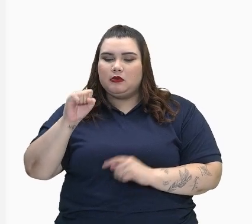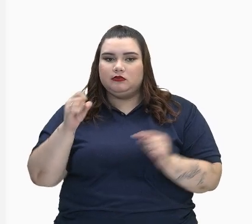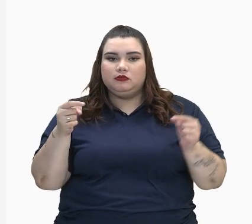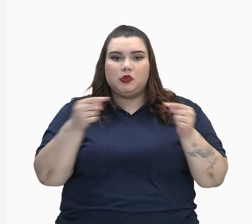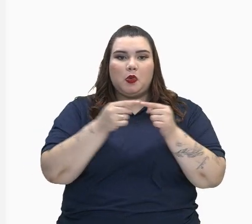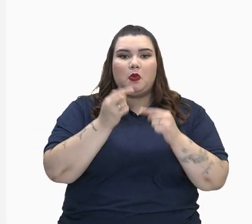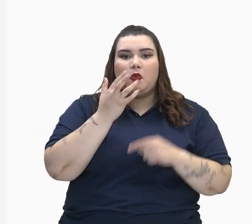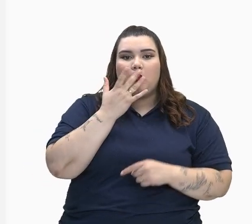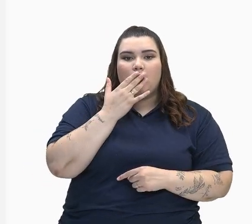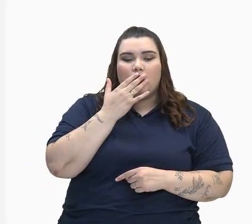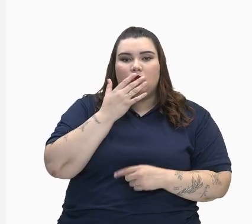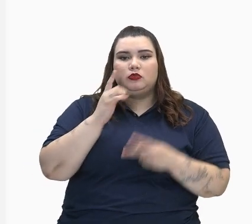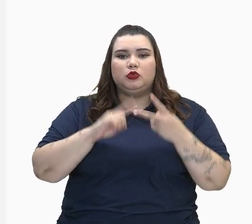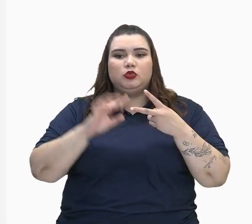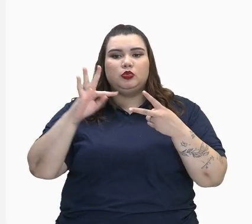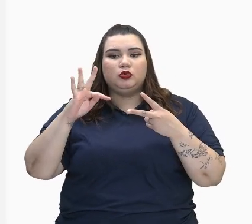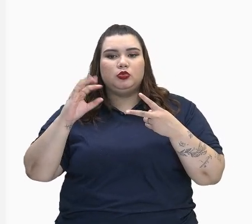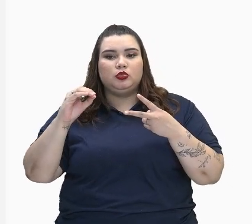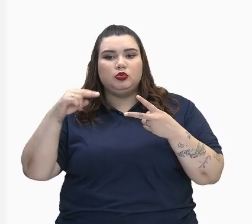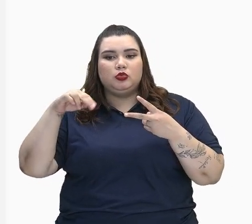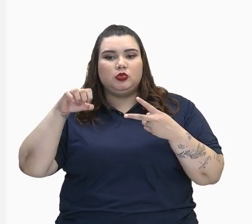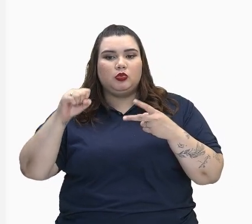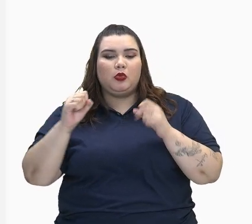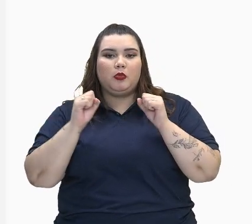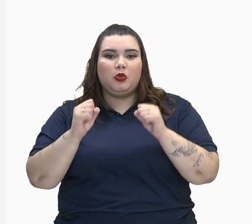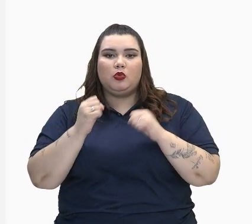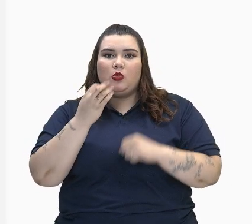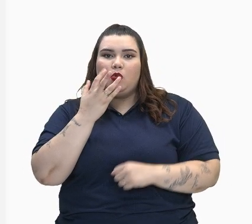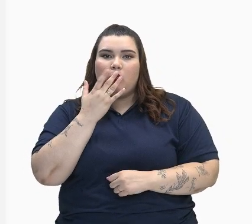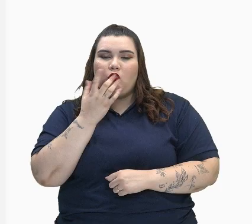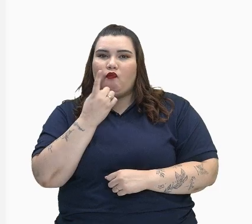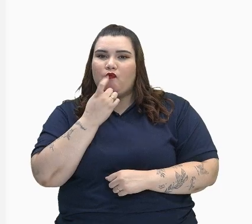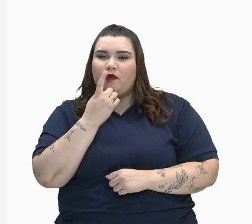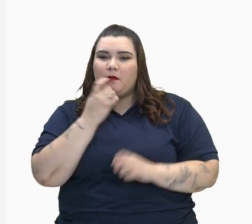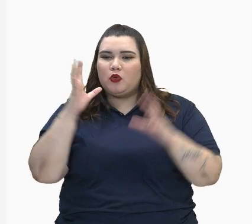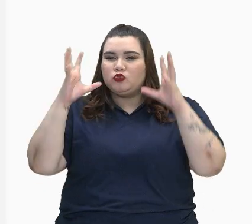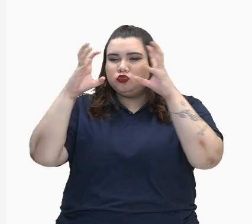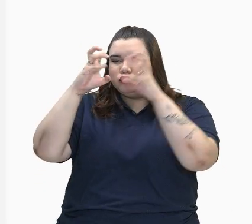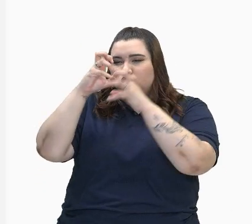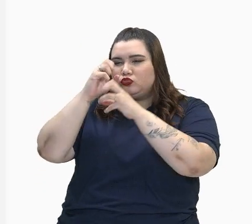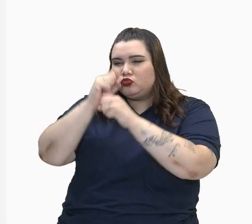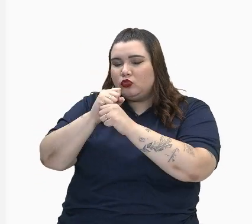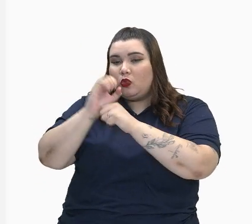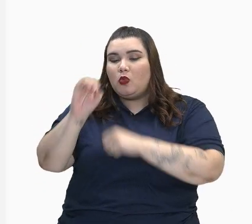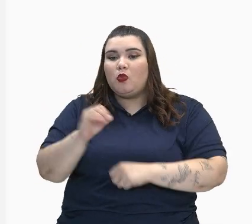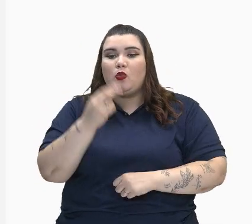cores. O que são os tons? Ou você tem um vermelho escuro, ou